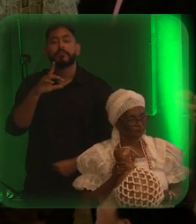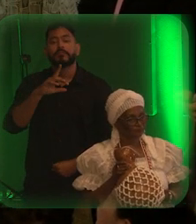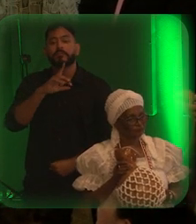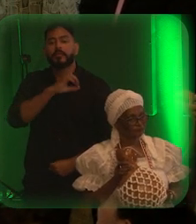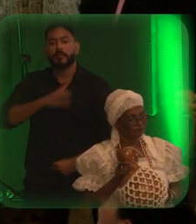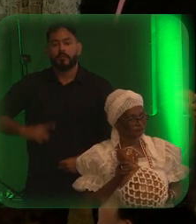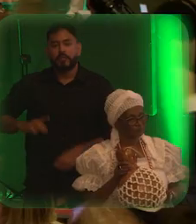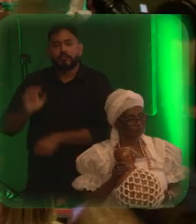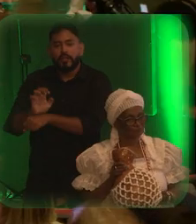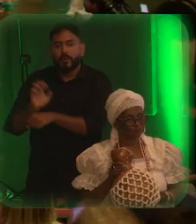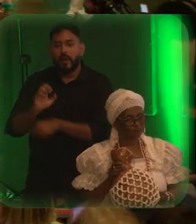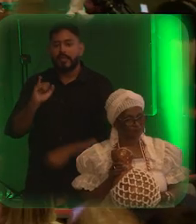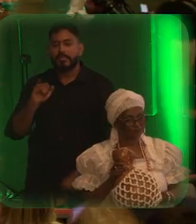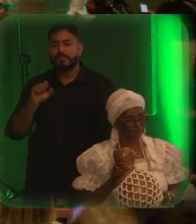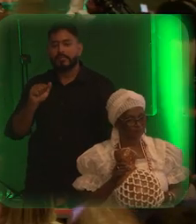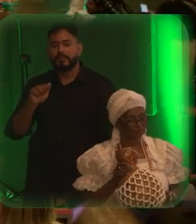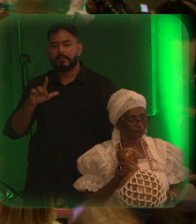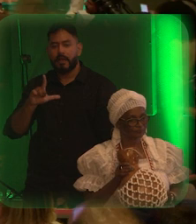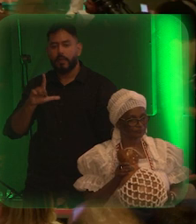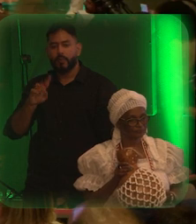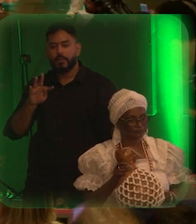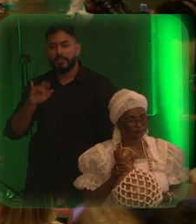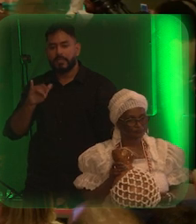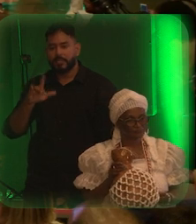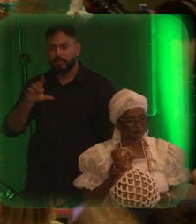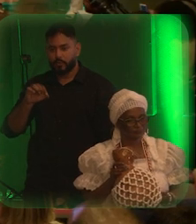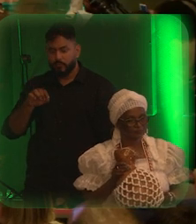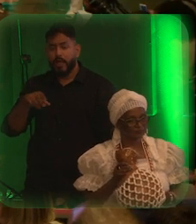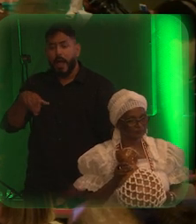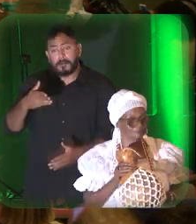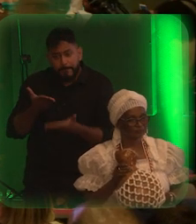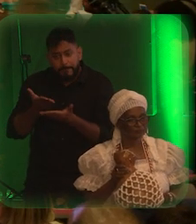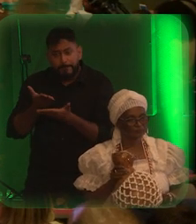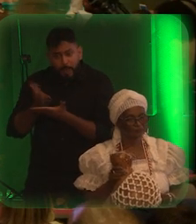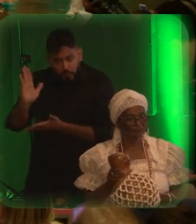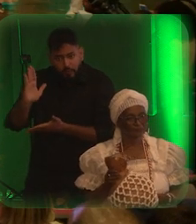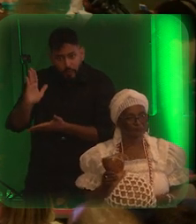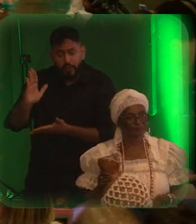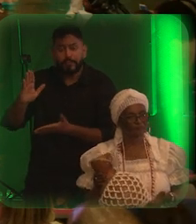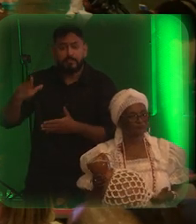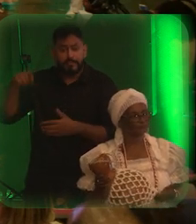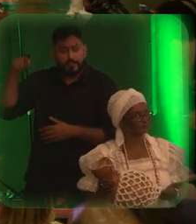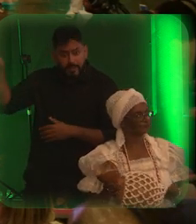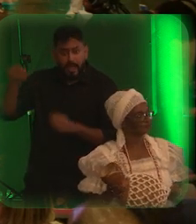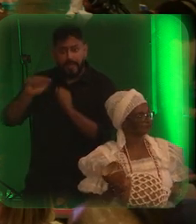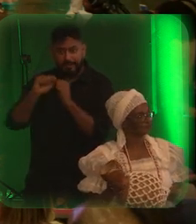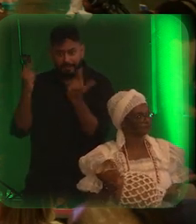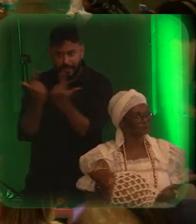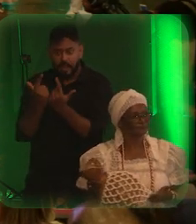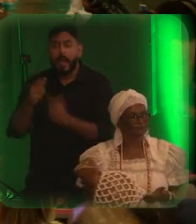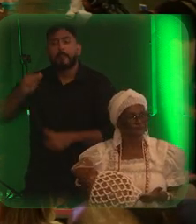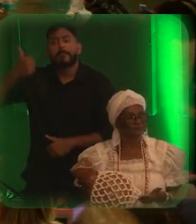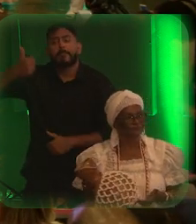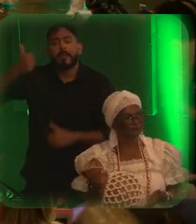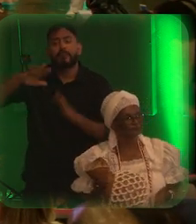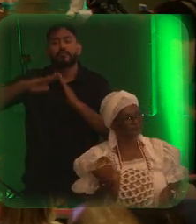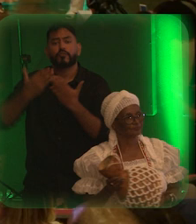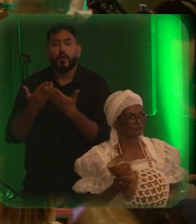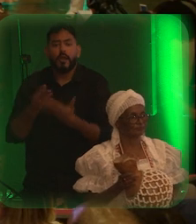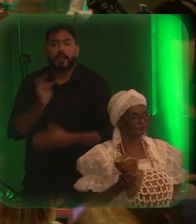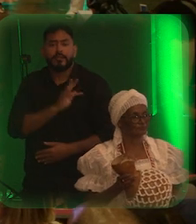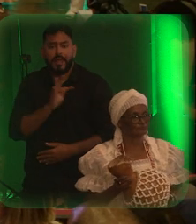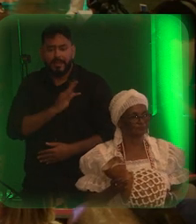Nascimento aprovou na Assembleia Legislativa que a primeira escola técnica de Pernambuco seria a Escola Técnica